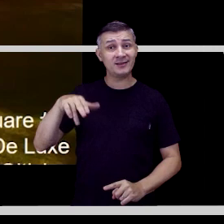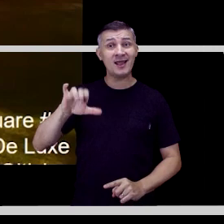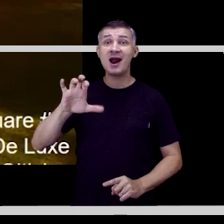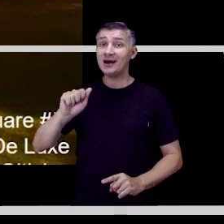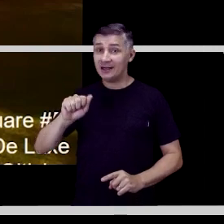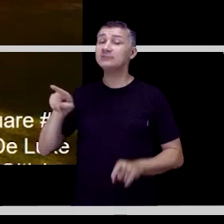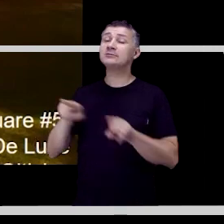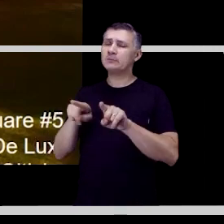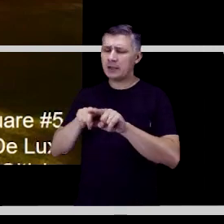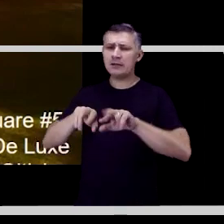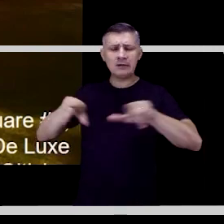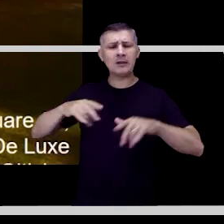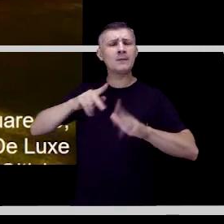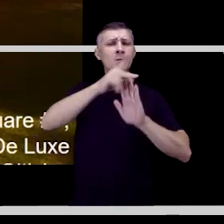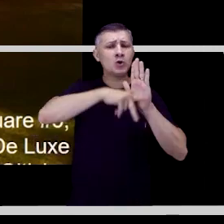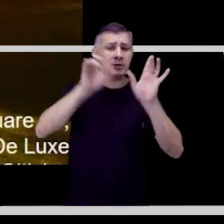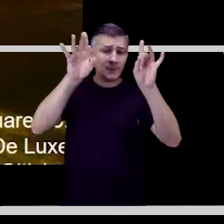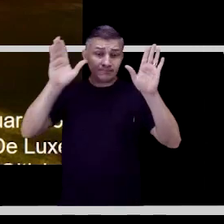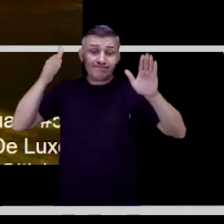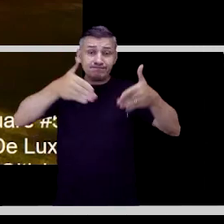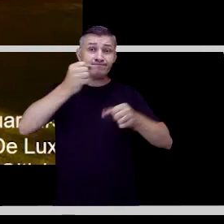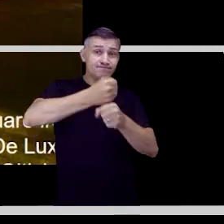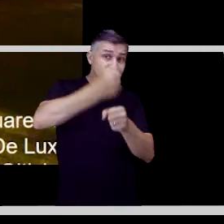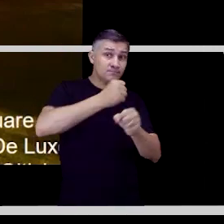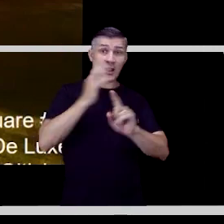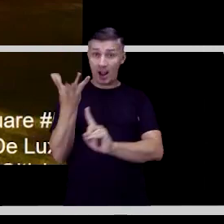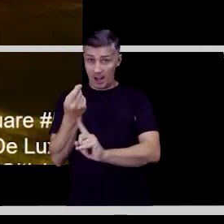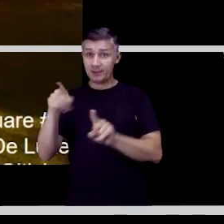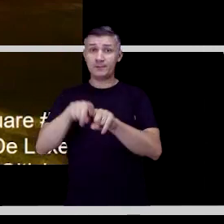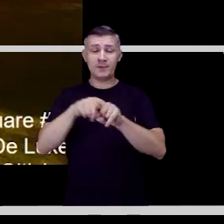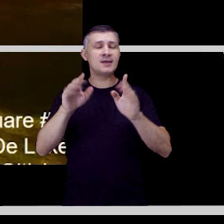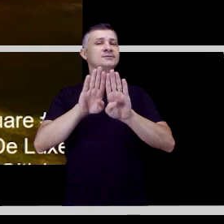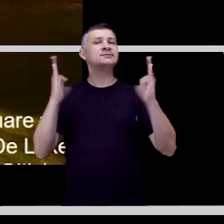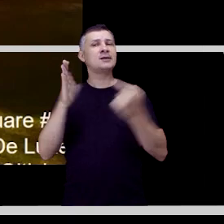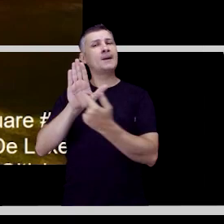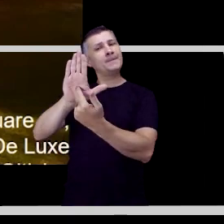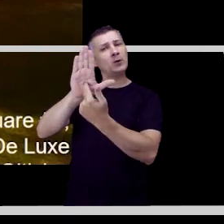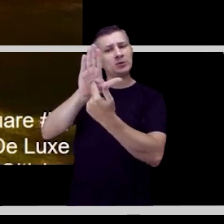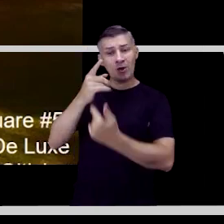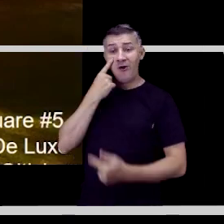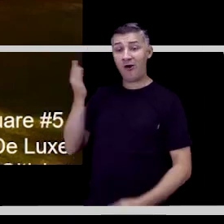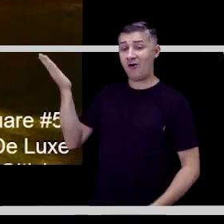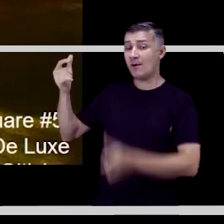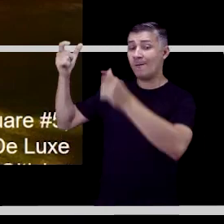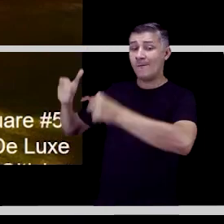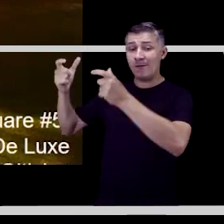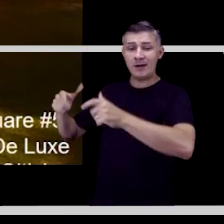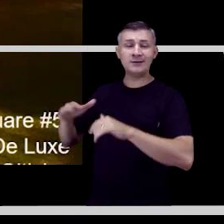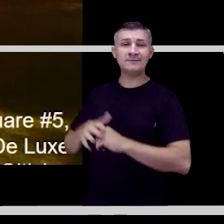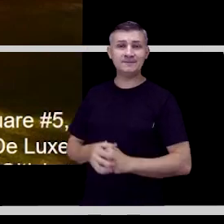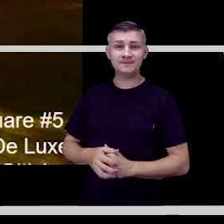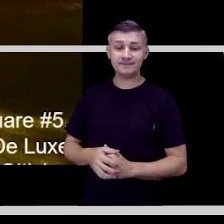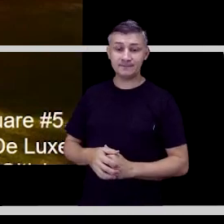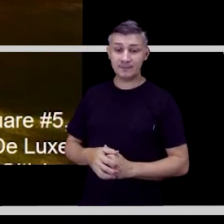são construídos, não só em arte, mas também galerias. Aqui a gente vê